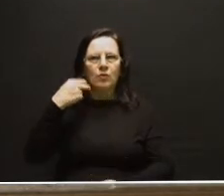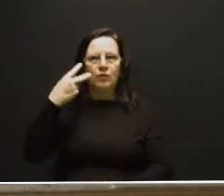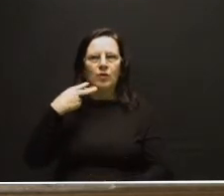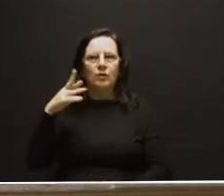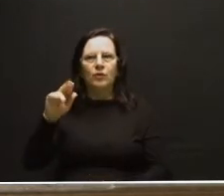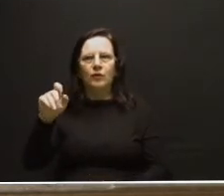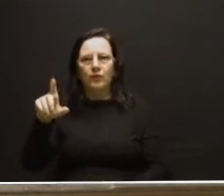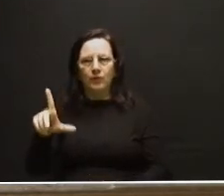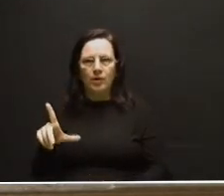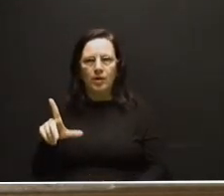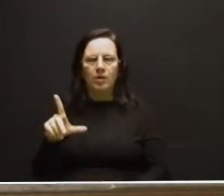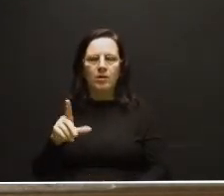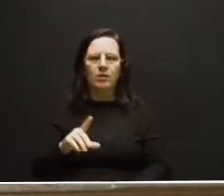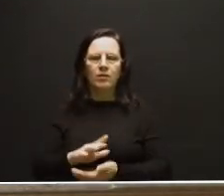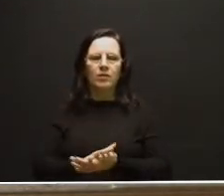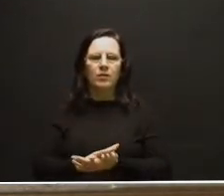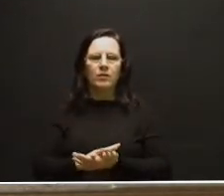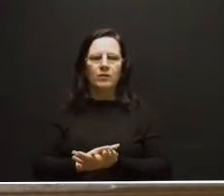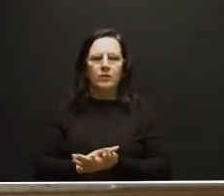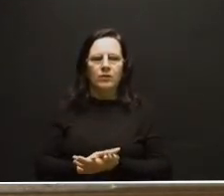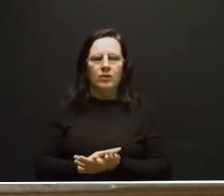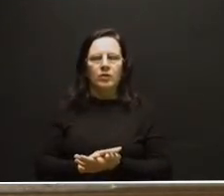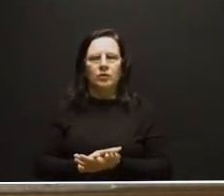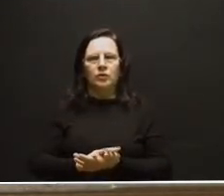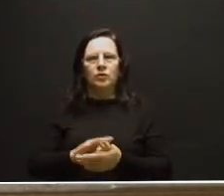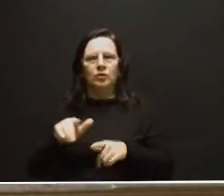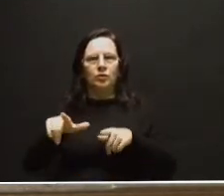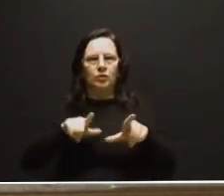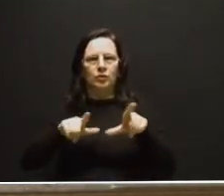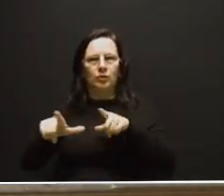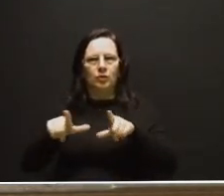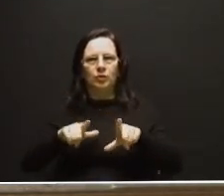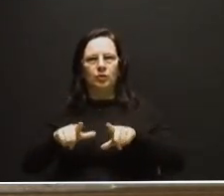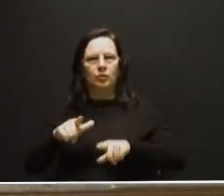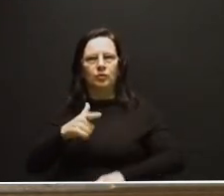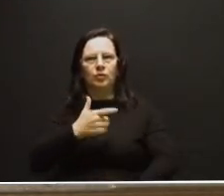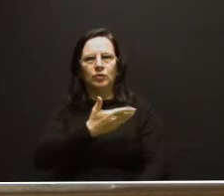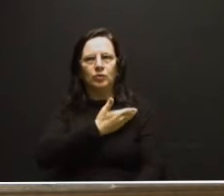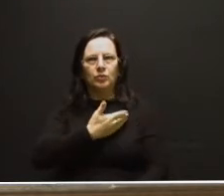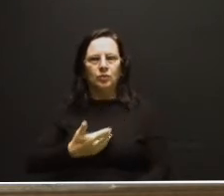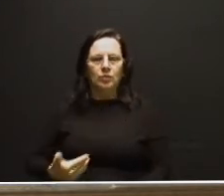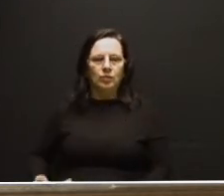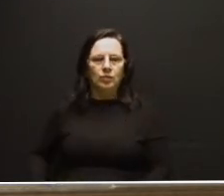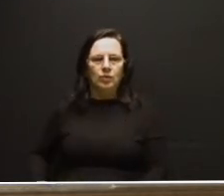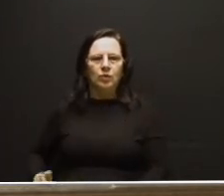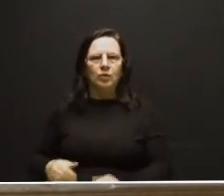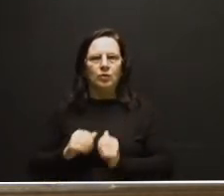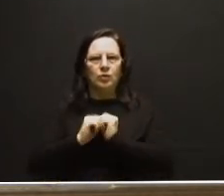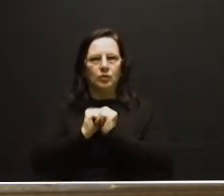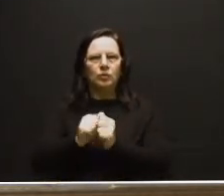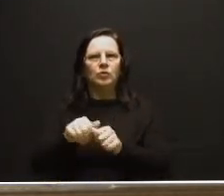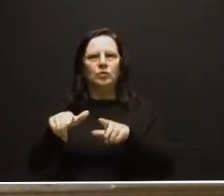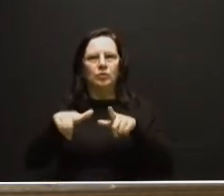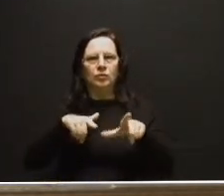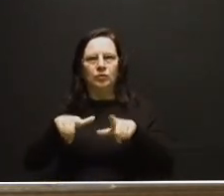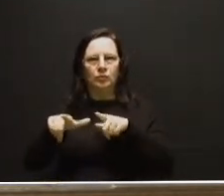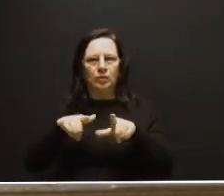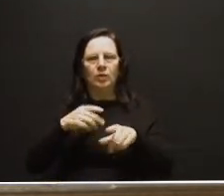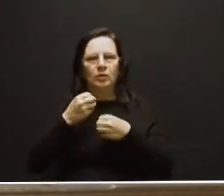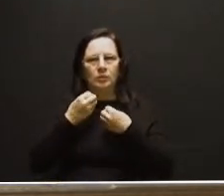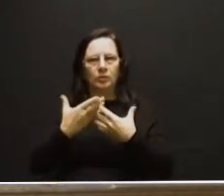falando hoje ano funcionário público de carreira alegou pedro que tem trabalhado bastante